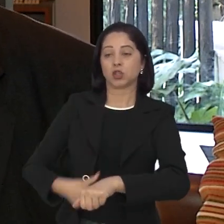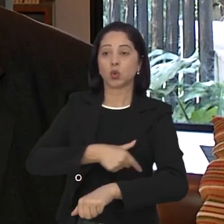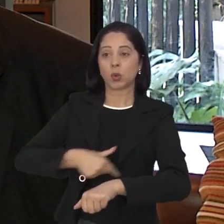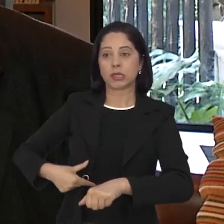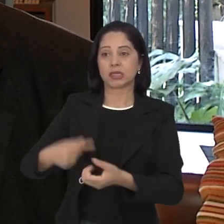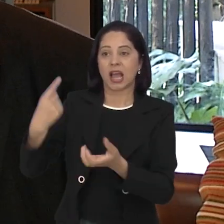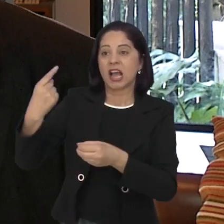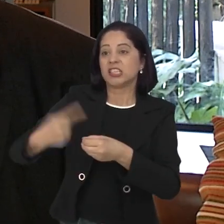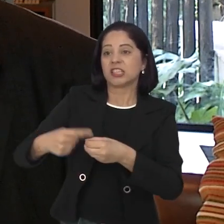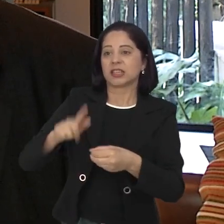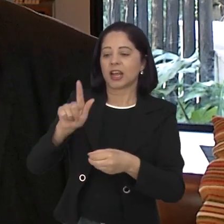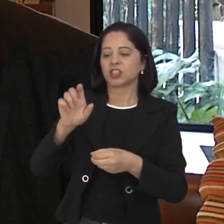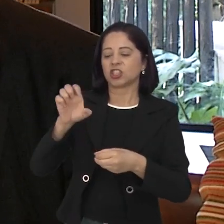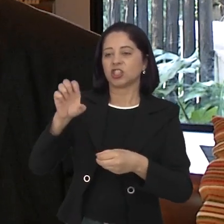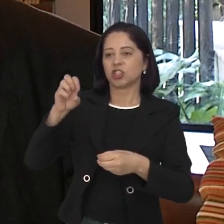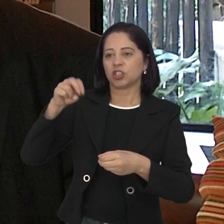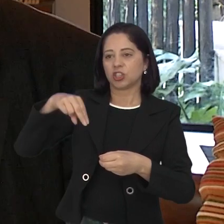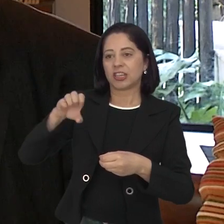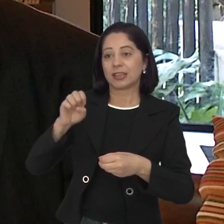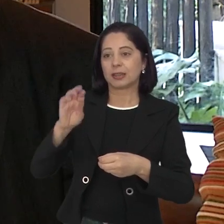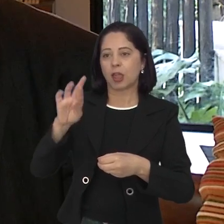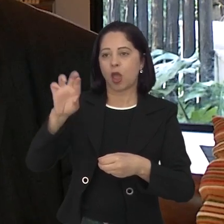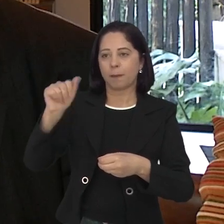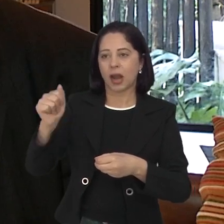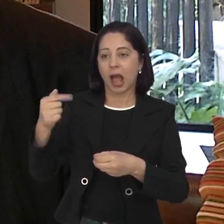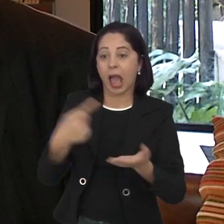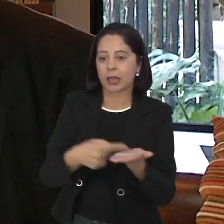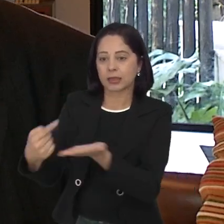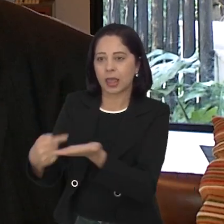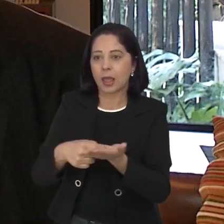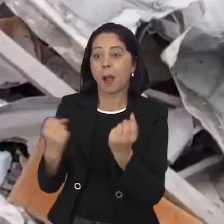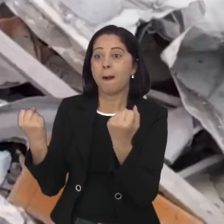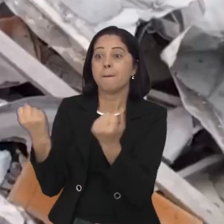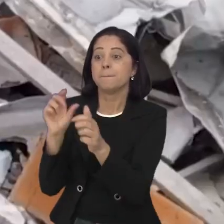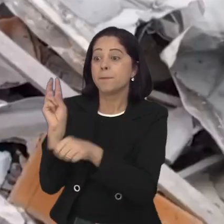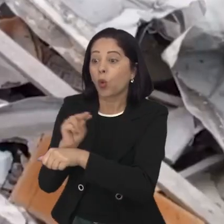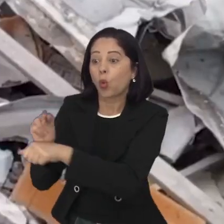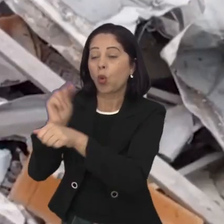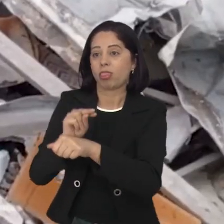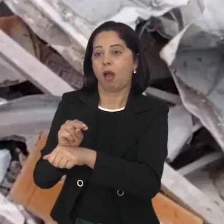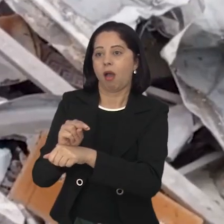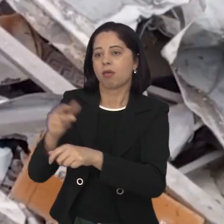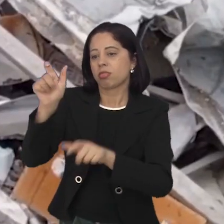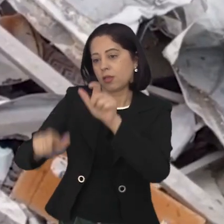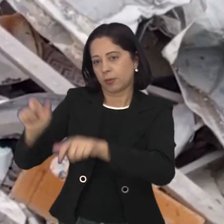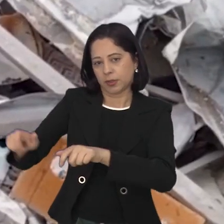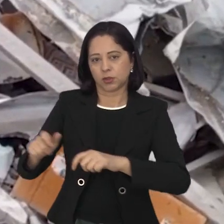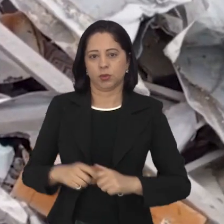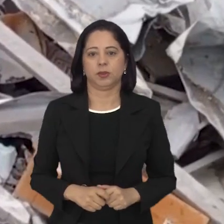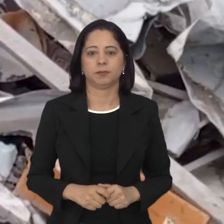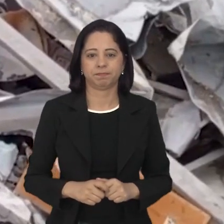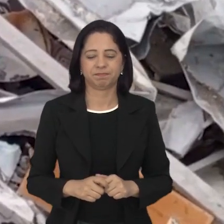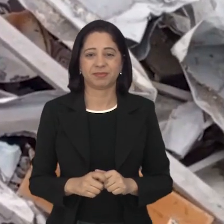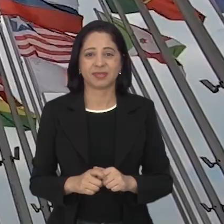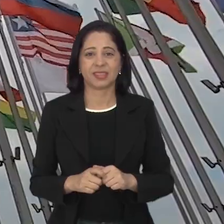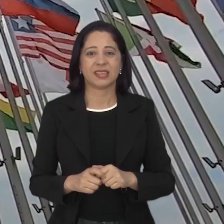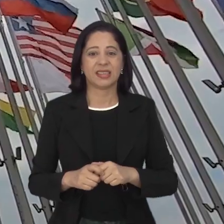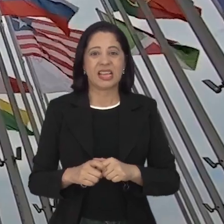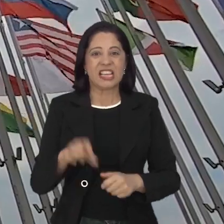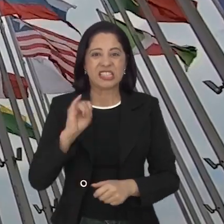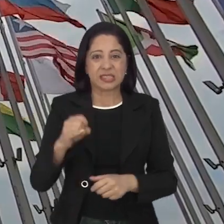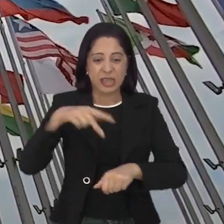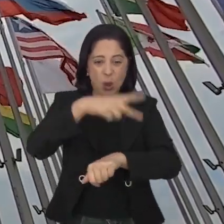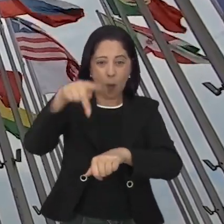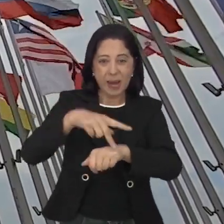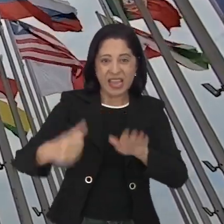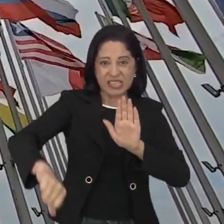regras para proteger o ser humano nos conflitos armados alcançar cessar fogo é complexo quando um